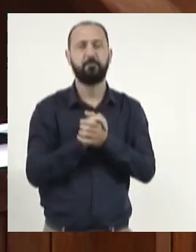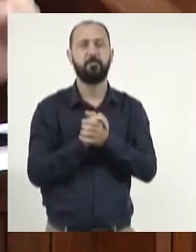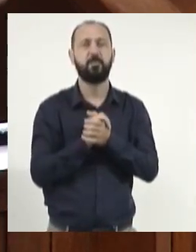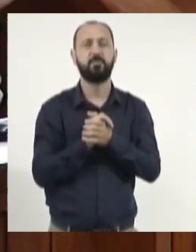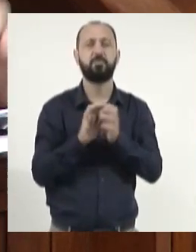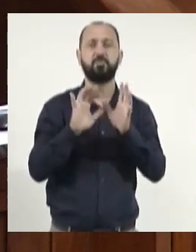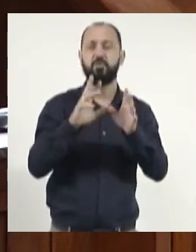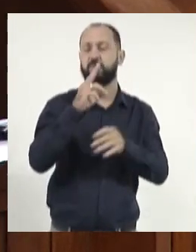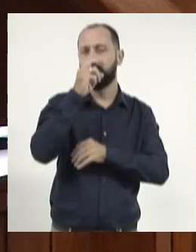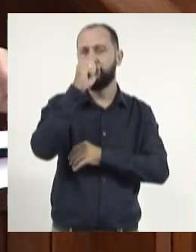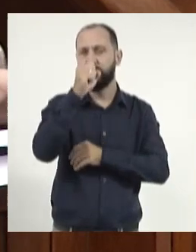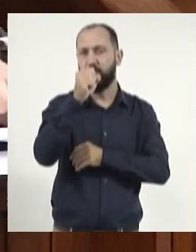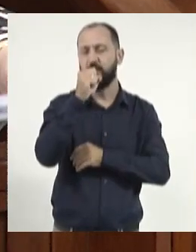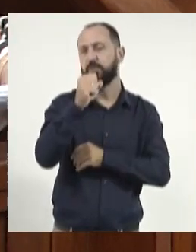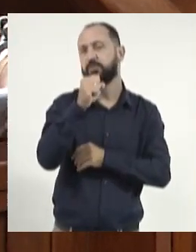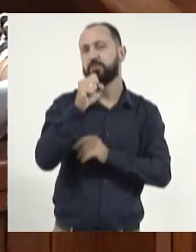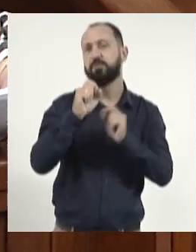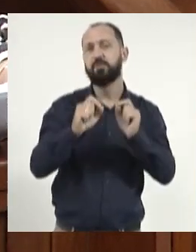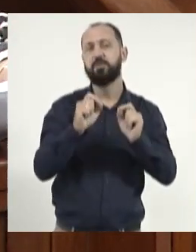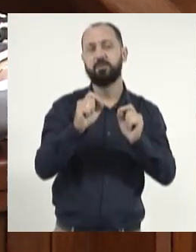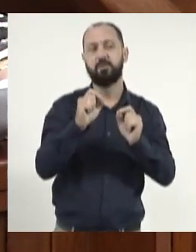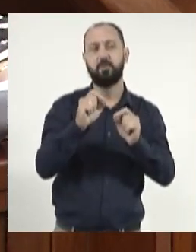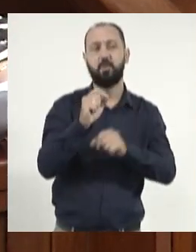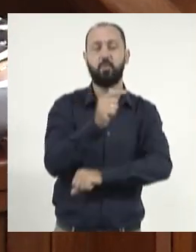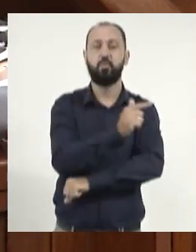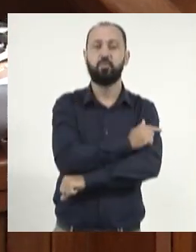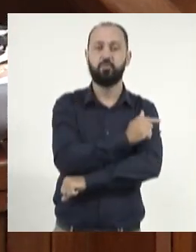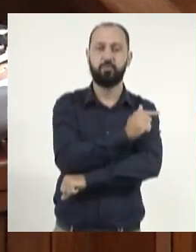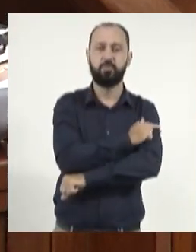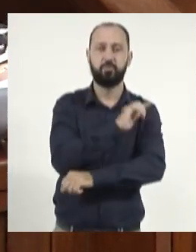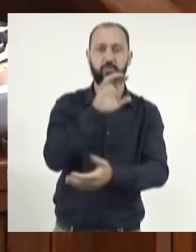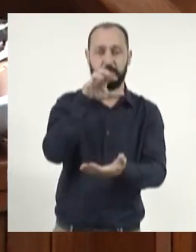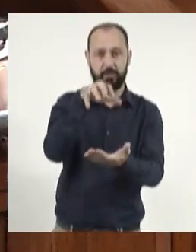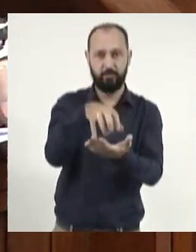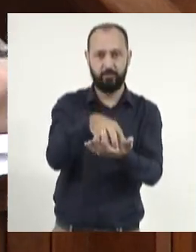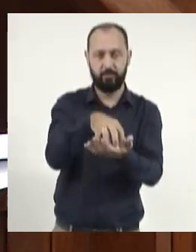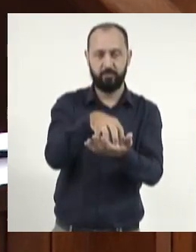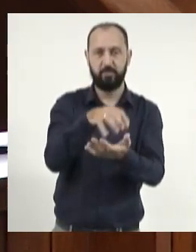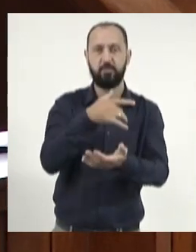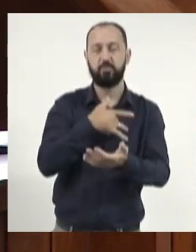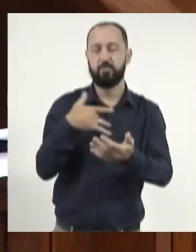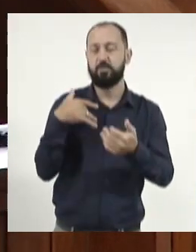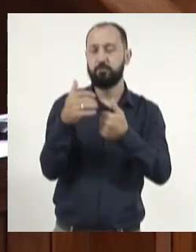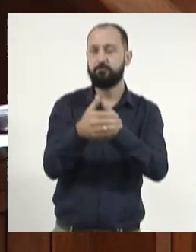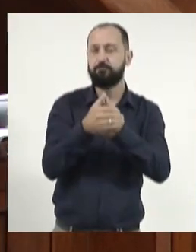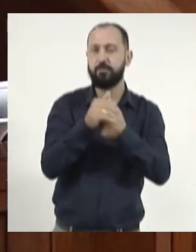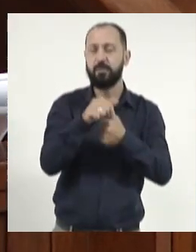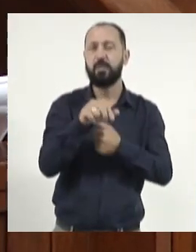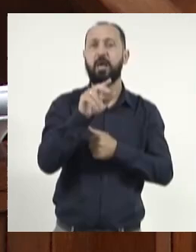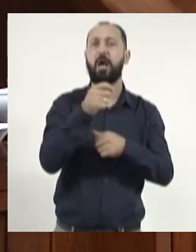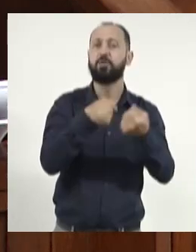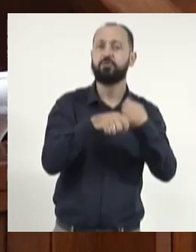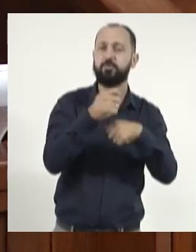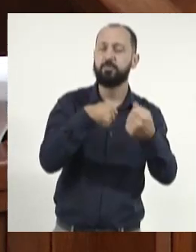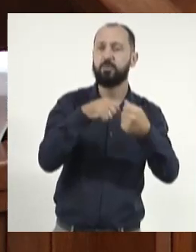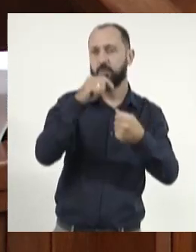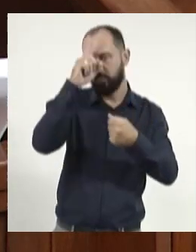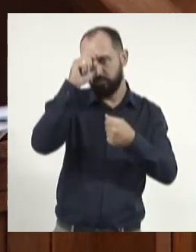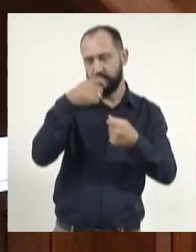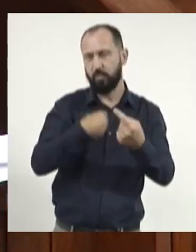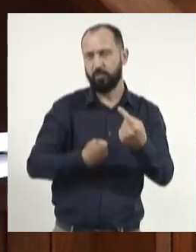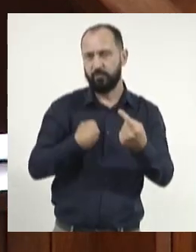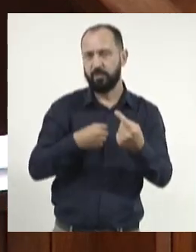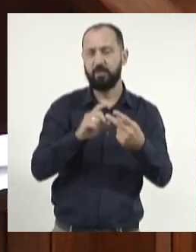forma enfática e incisiva, os gestores da FunSaúde, fundação essa que administra o Hospital da